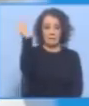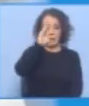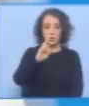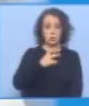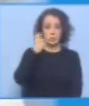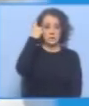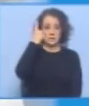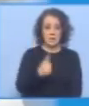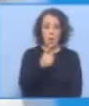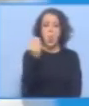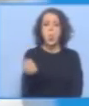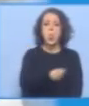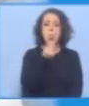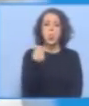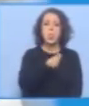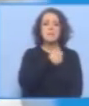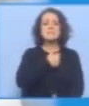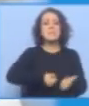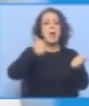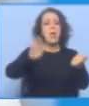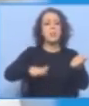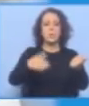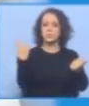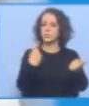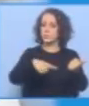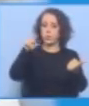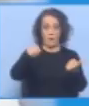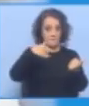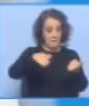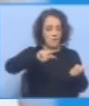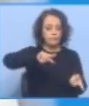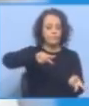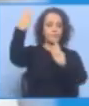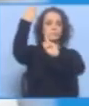nenhum a menor entre as principais cidades de Judá, pois de ti sairá um chefe,